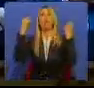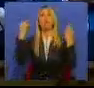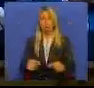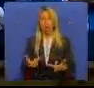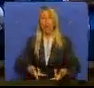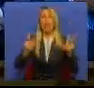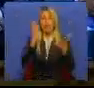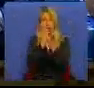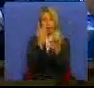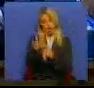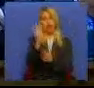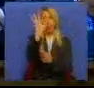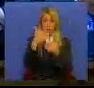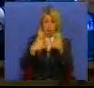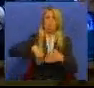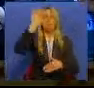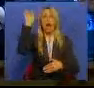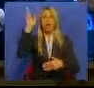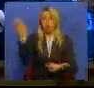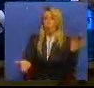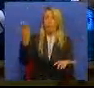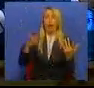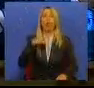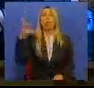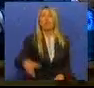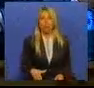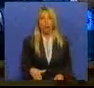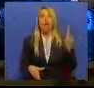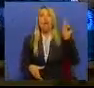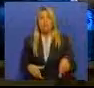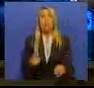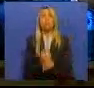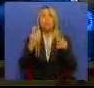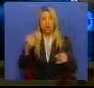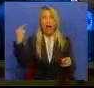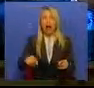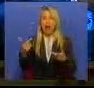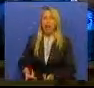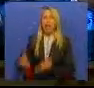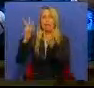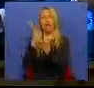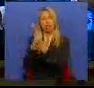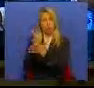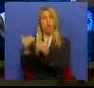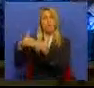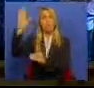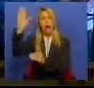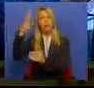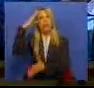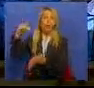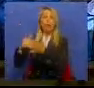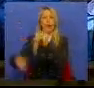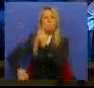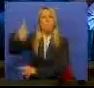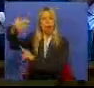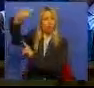liberdade de escolha do que Portugal e, entre outras razões, porque têm mais liberdade de escolha, atingem melhores resultados